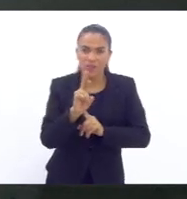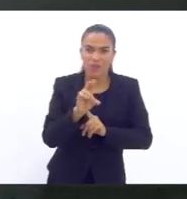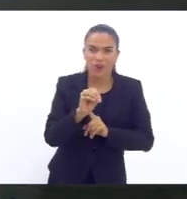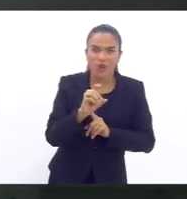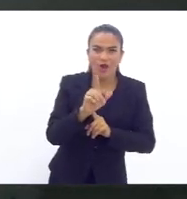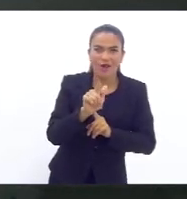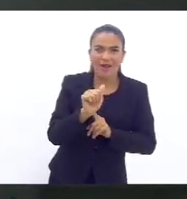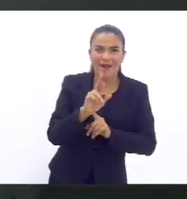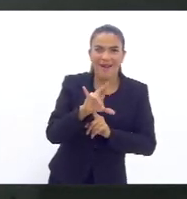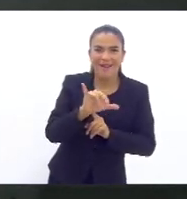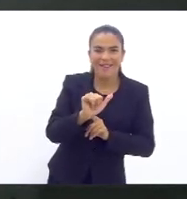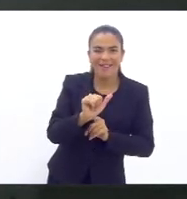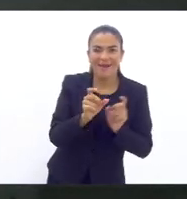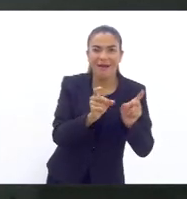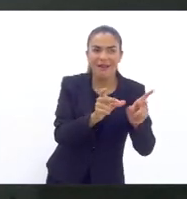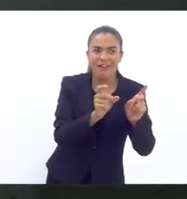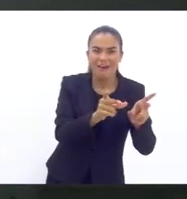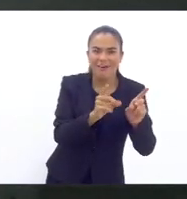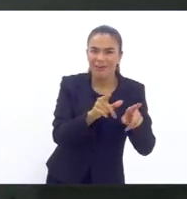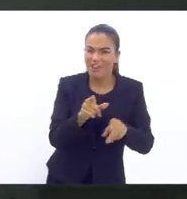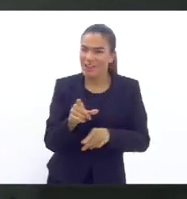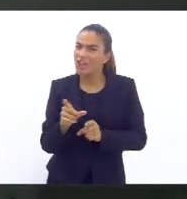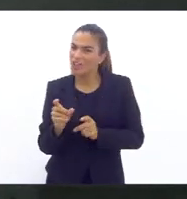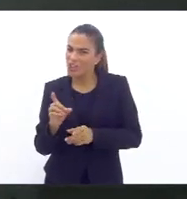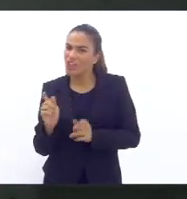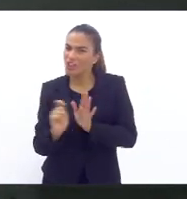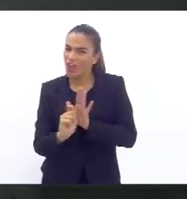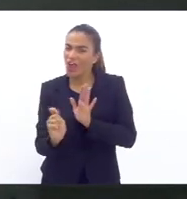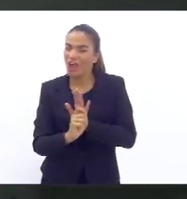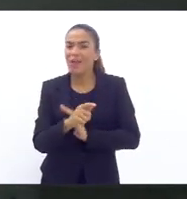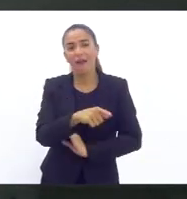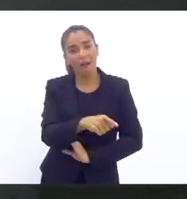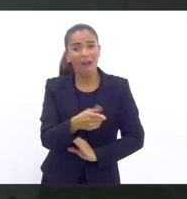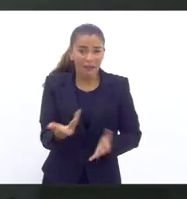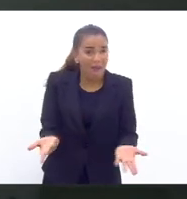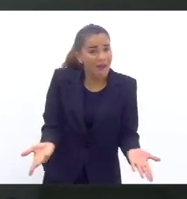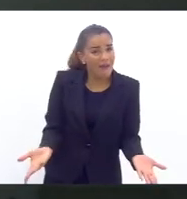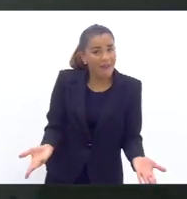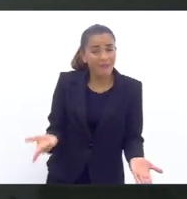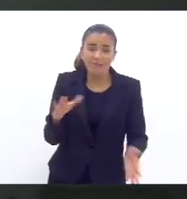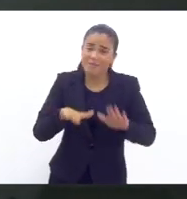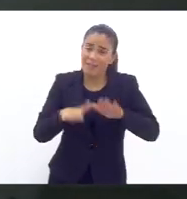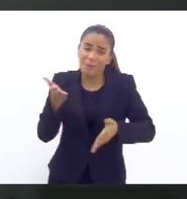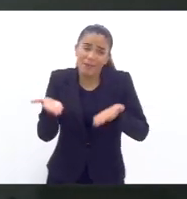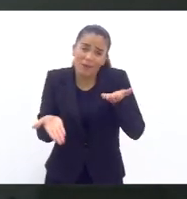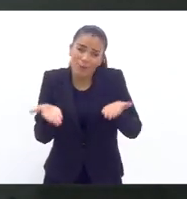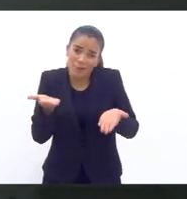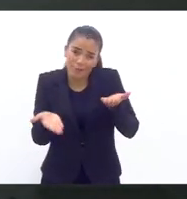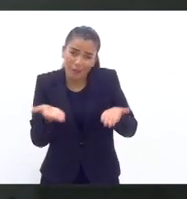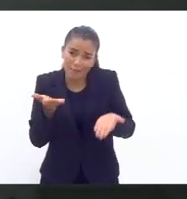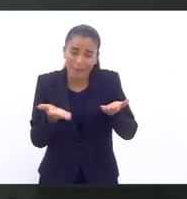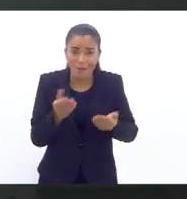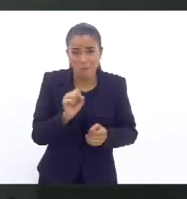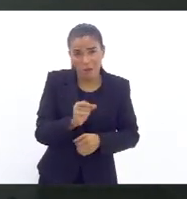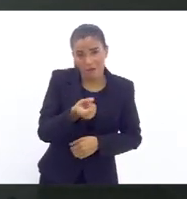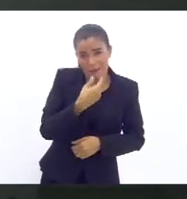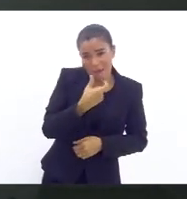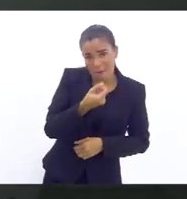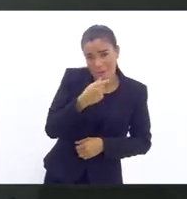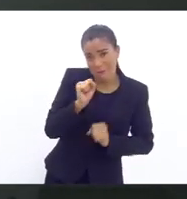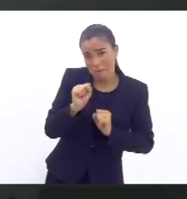o uso da substância ela pode ser usada a partir de uma certa quantidade ela pode ser tudo ela pode ser remédio ela pode ser